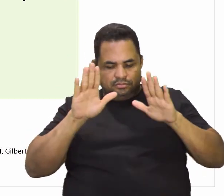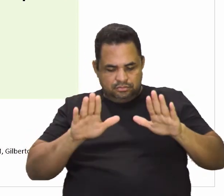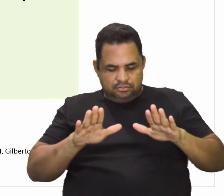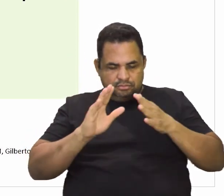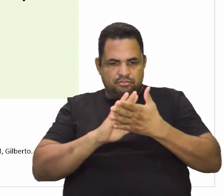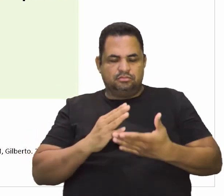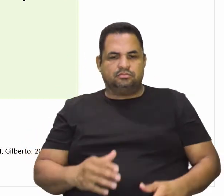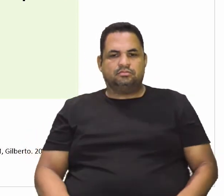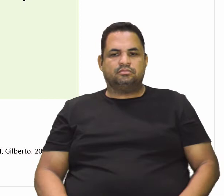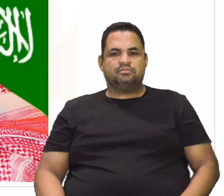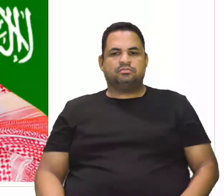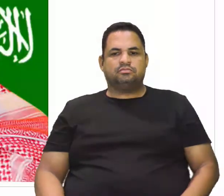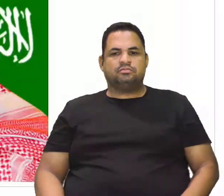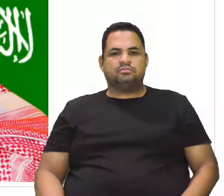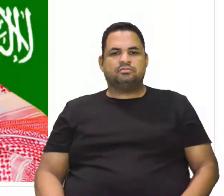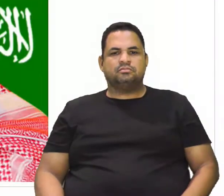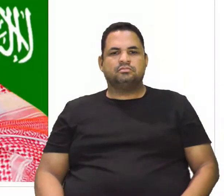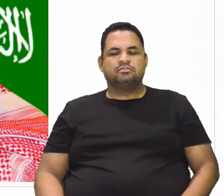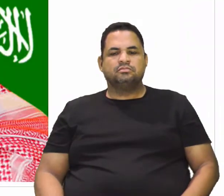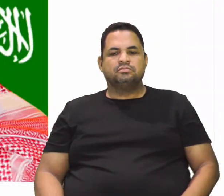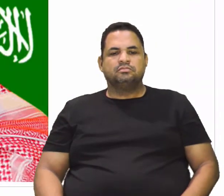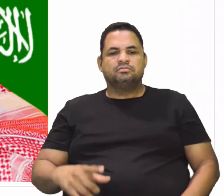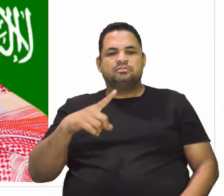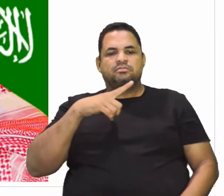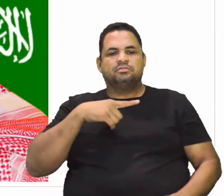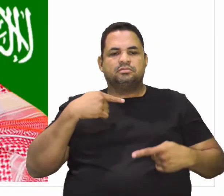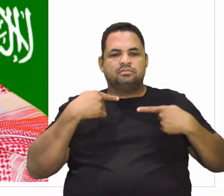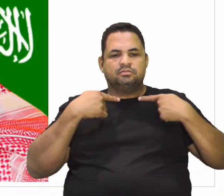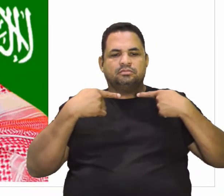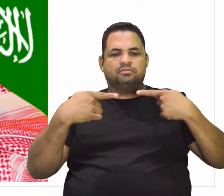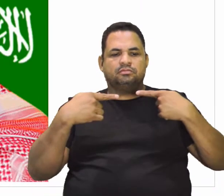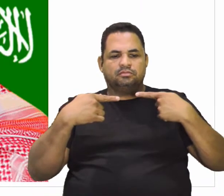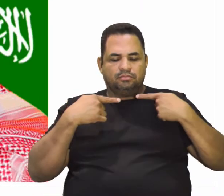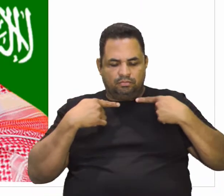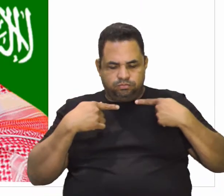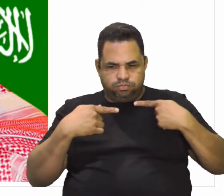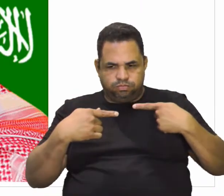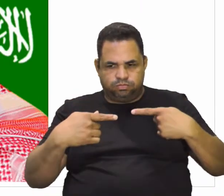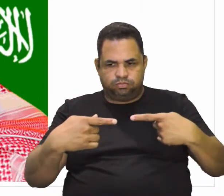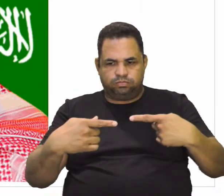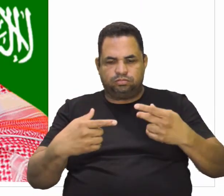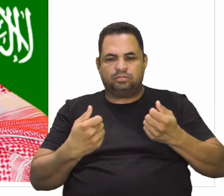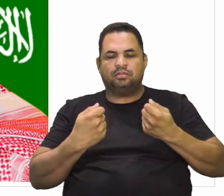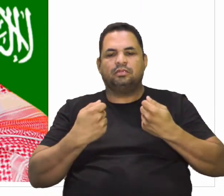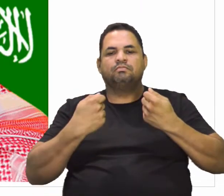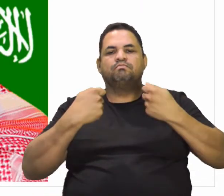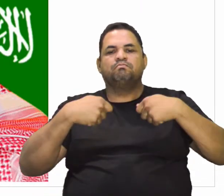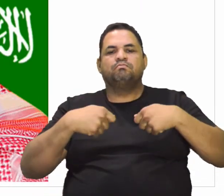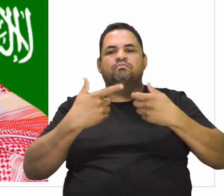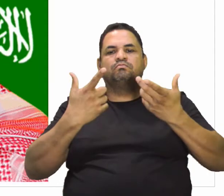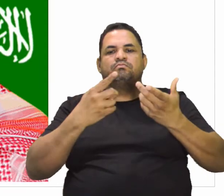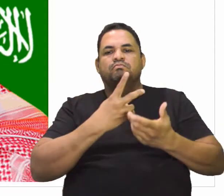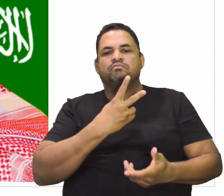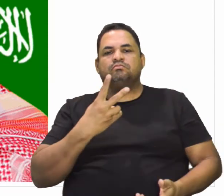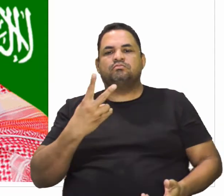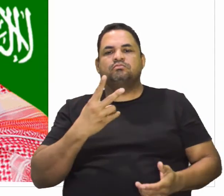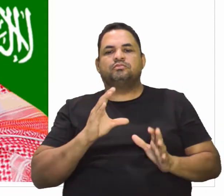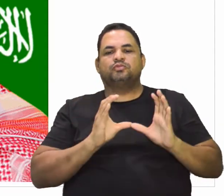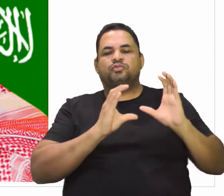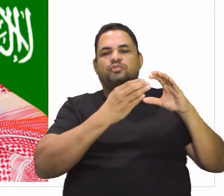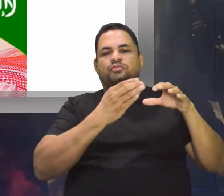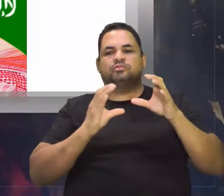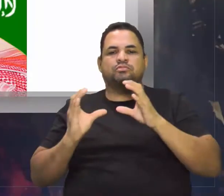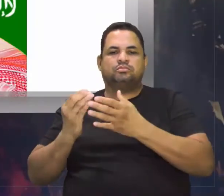noites. Só que nós temos uma disputa de poder. Uma disputa de poder entre xiitas